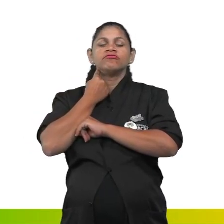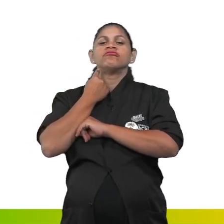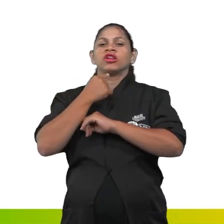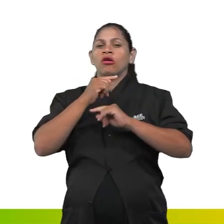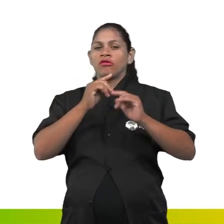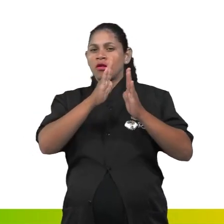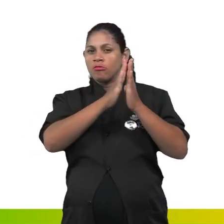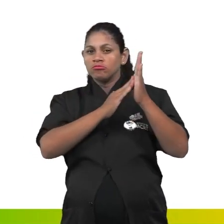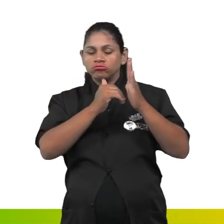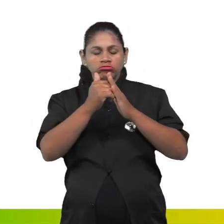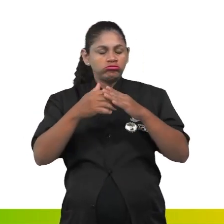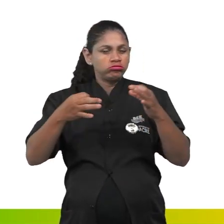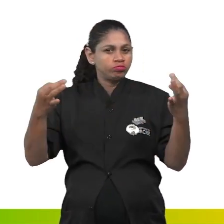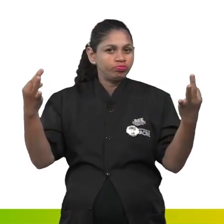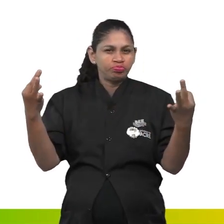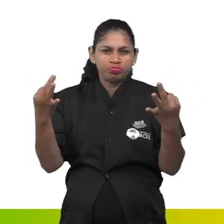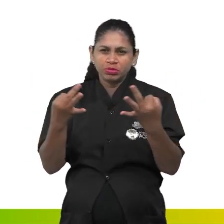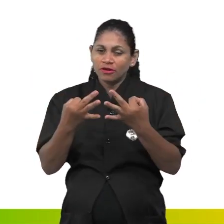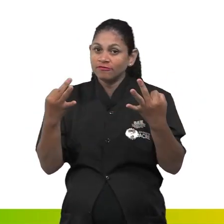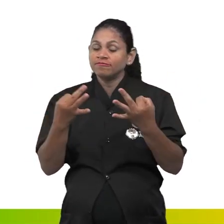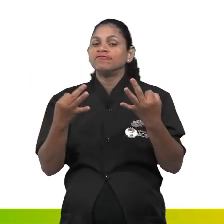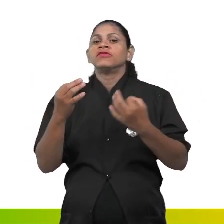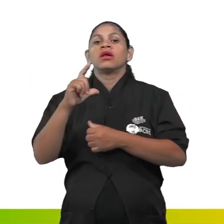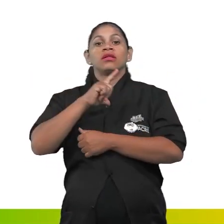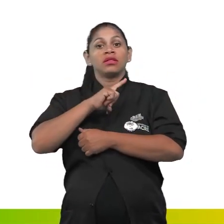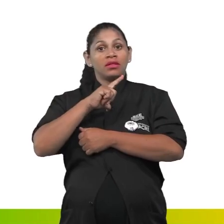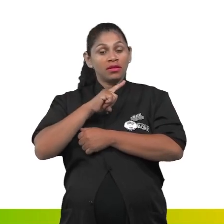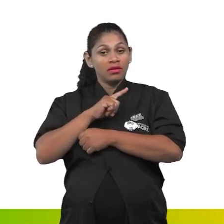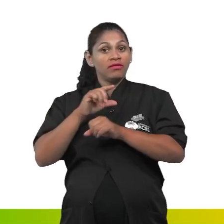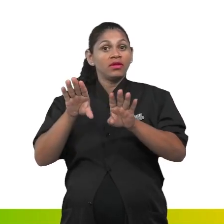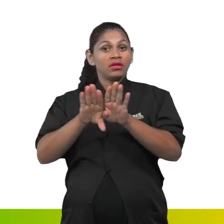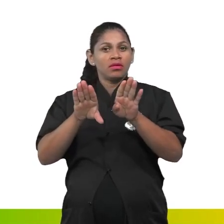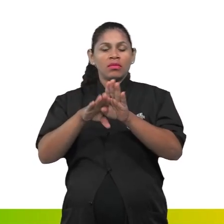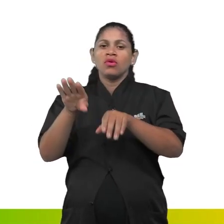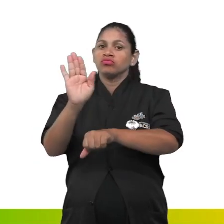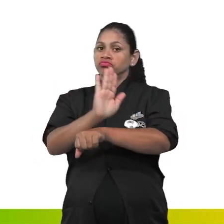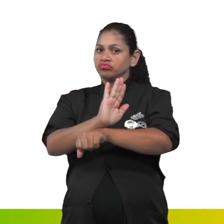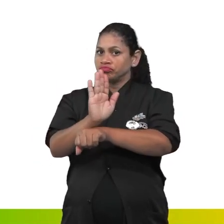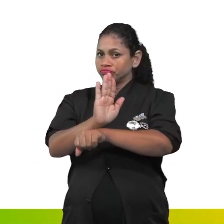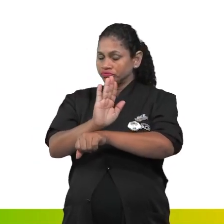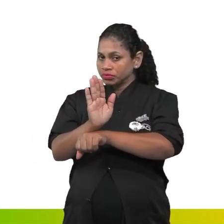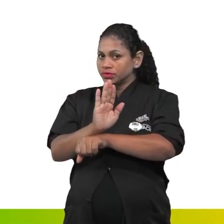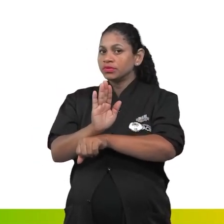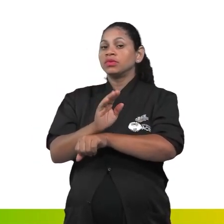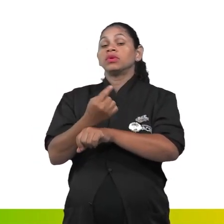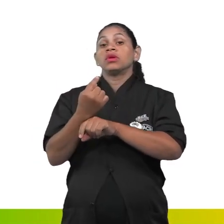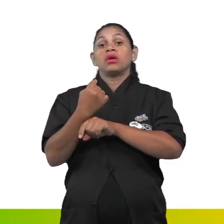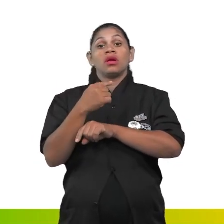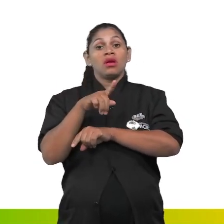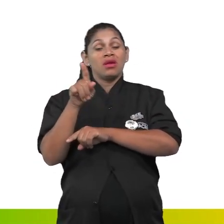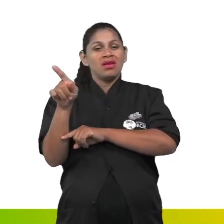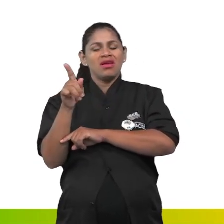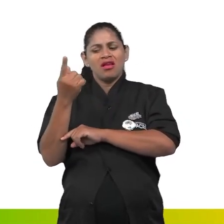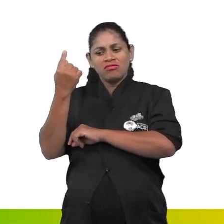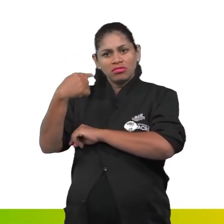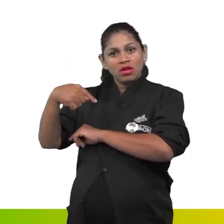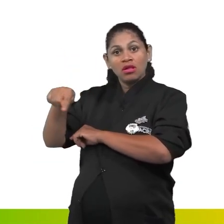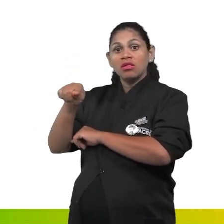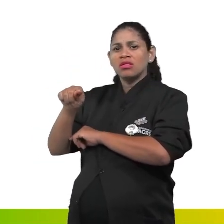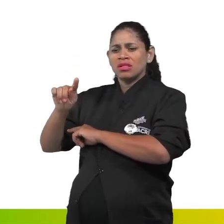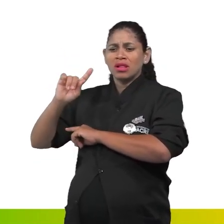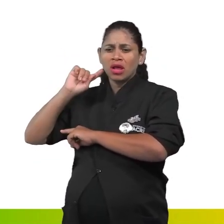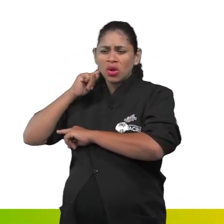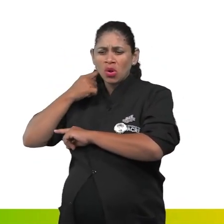incrível, inclusive gerou um documentário também, que eu até sugiro você assistir, onde ele foi para um lixão do Rio de